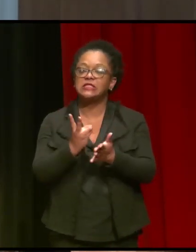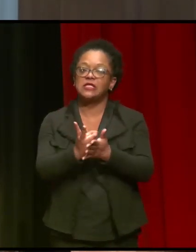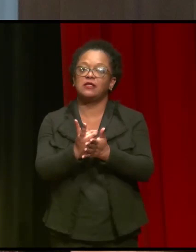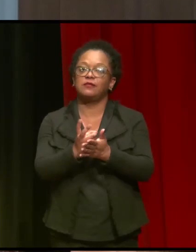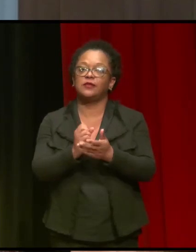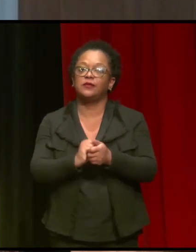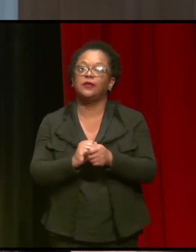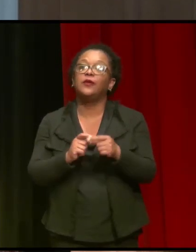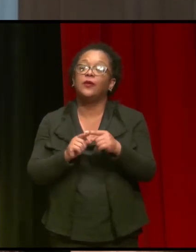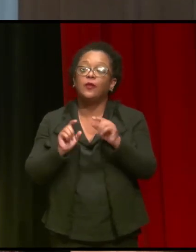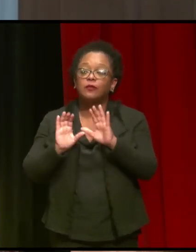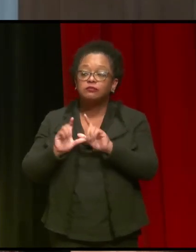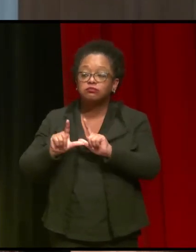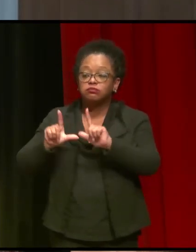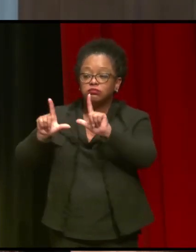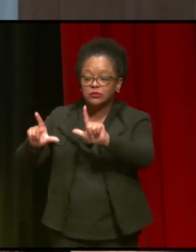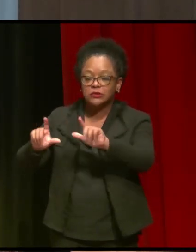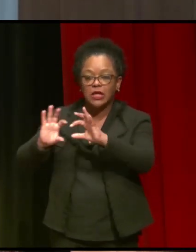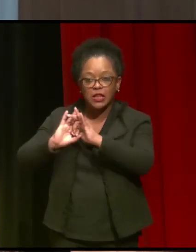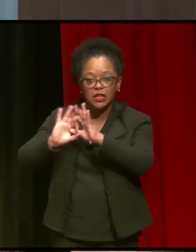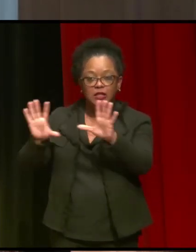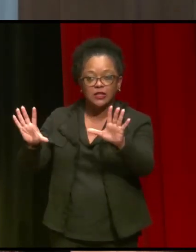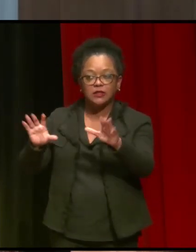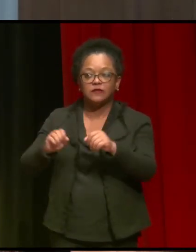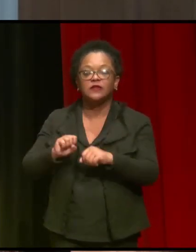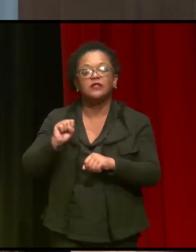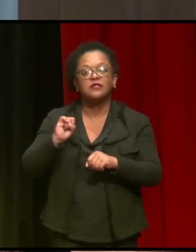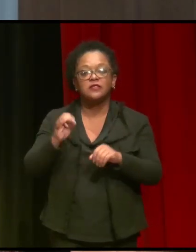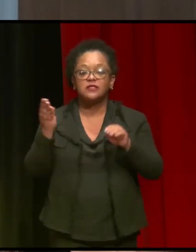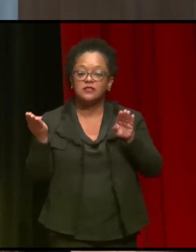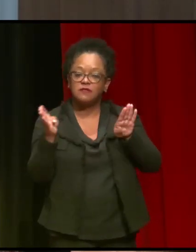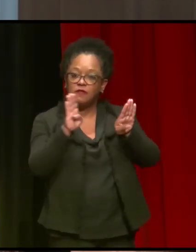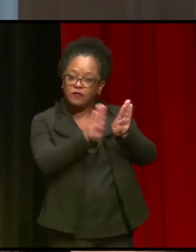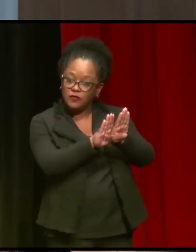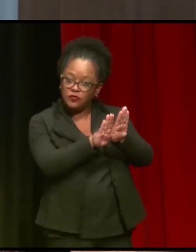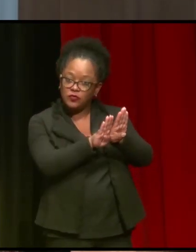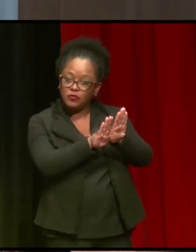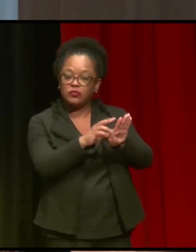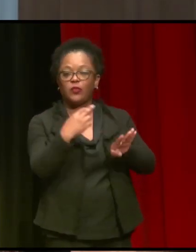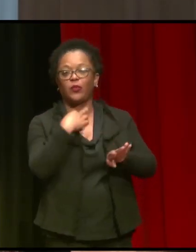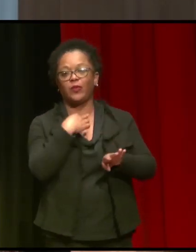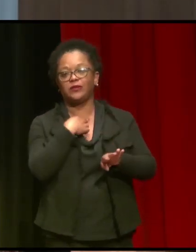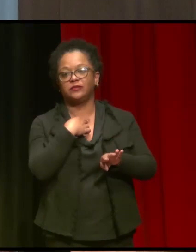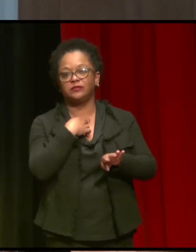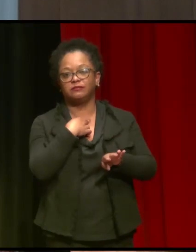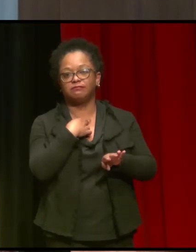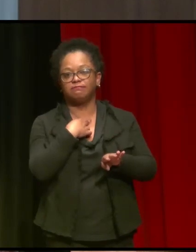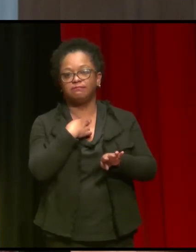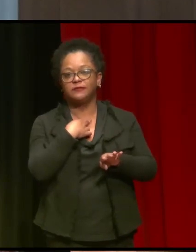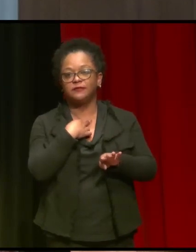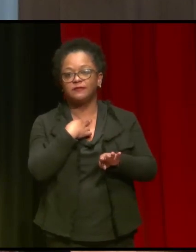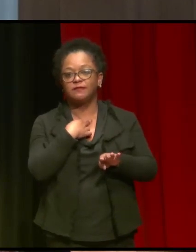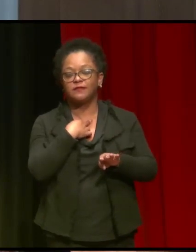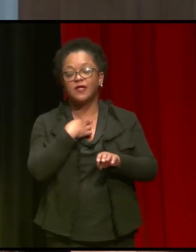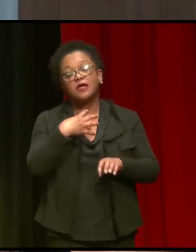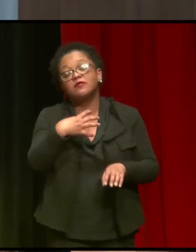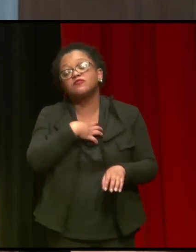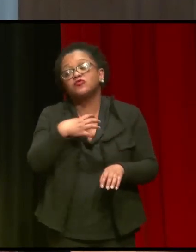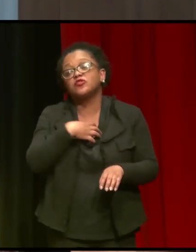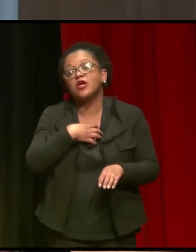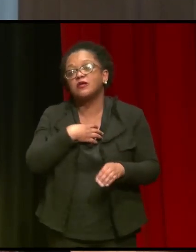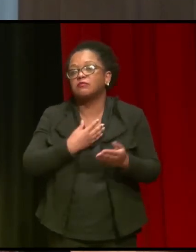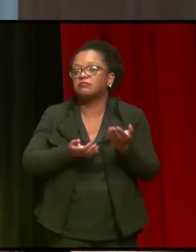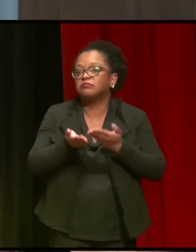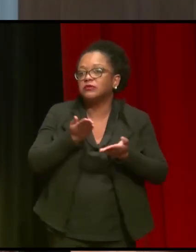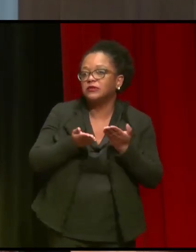está disponível. Quando o banheiro fechou a porta, tem alguém lá dentro. Isso é um código de ética de surdo. Ele nunca